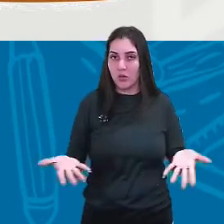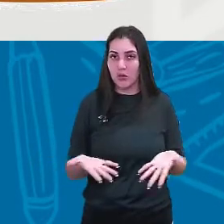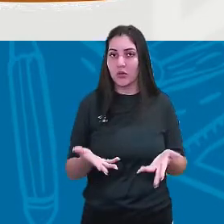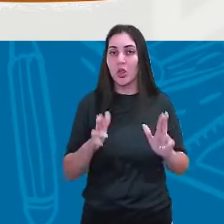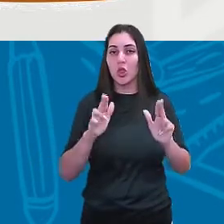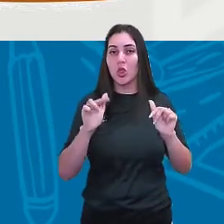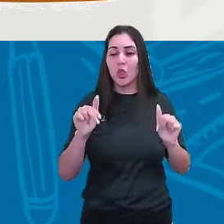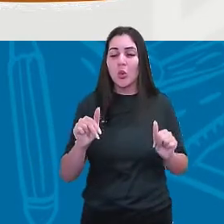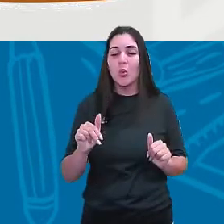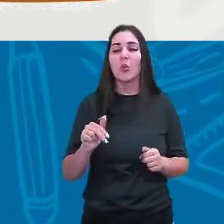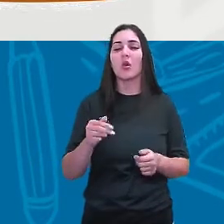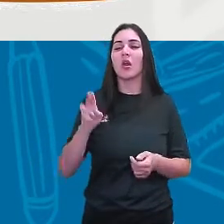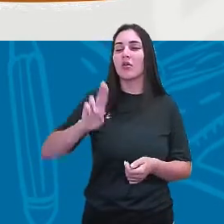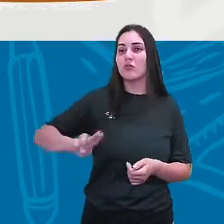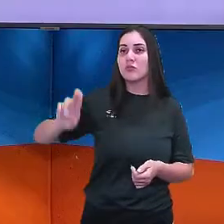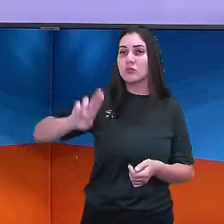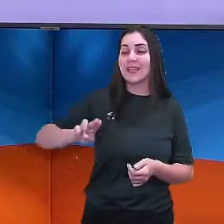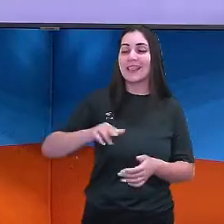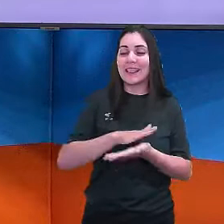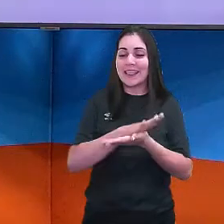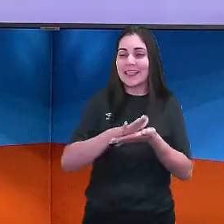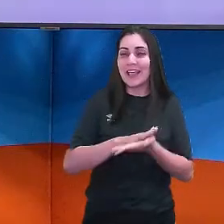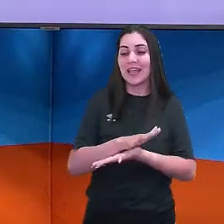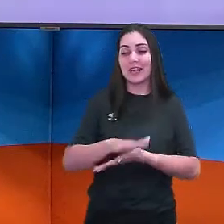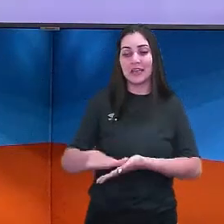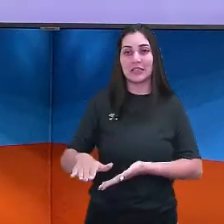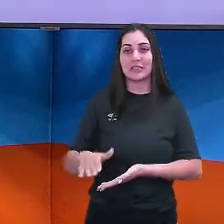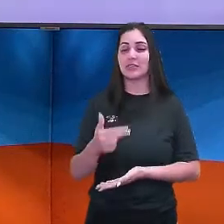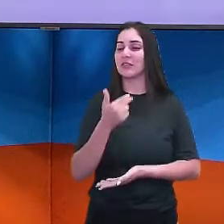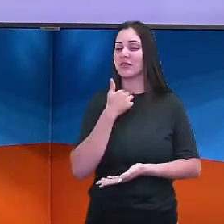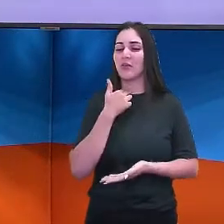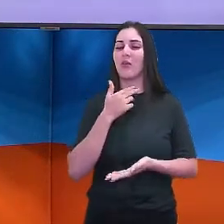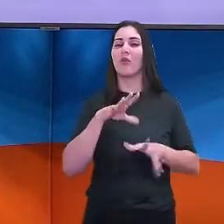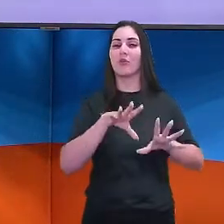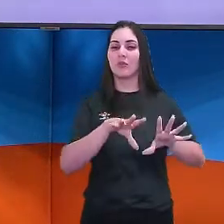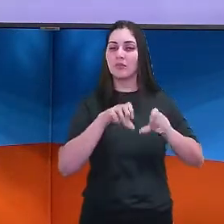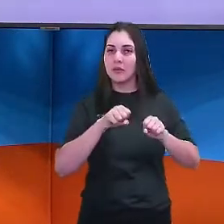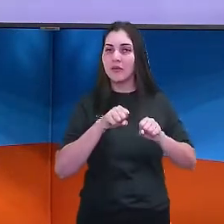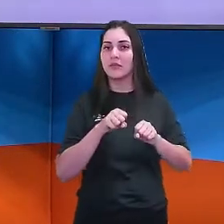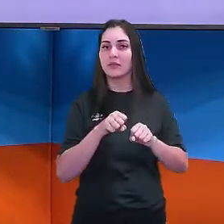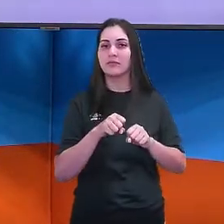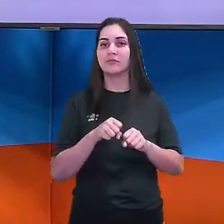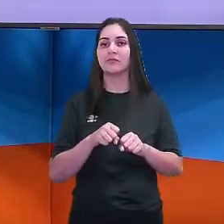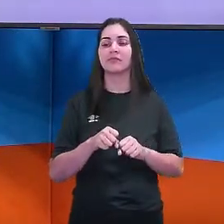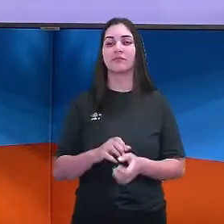nunca com nada que criança não pode mexer, não tá manuseando esses